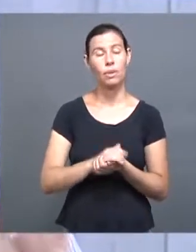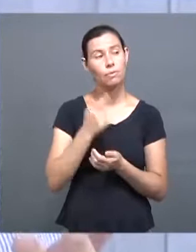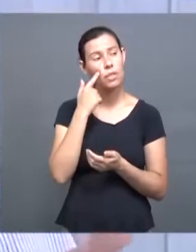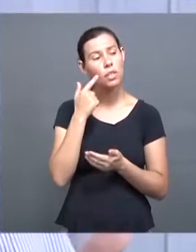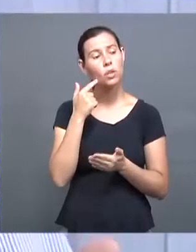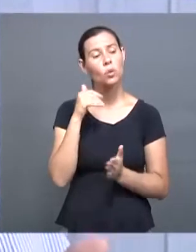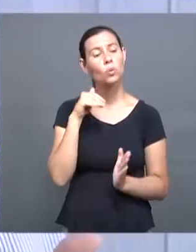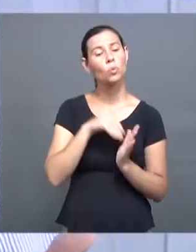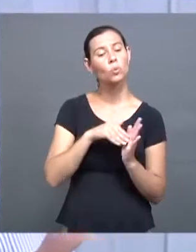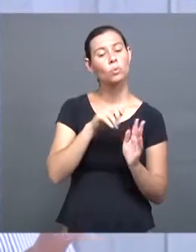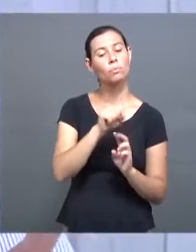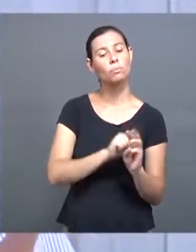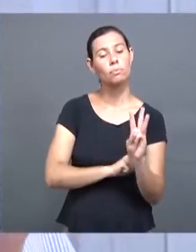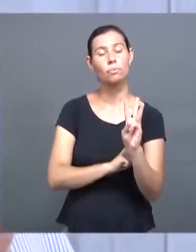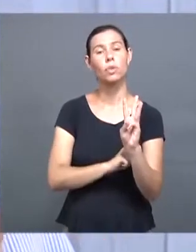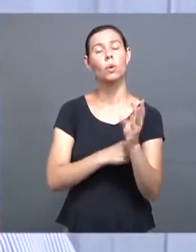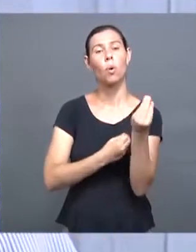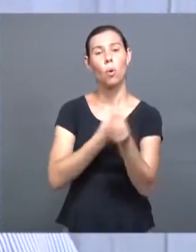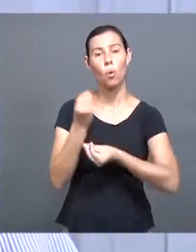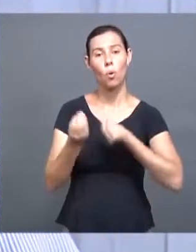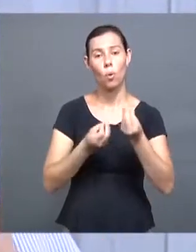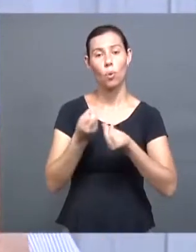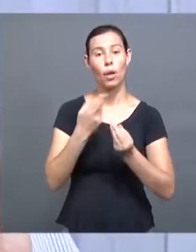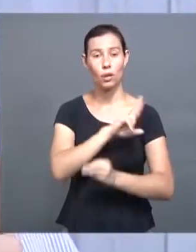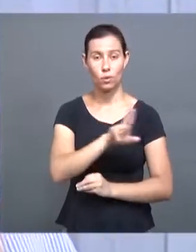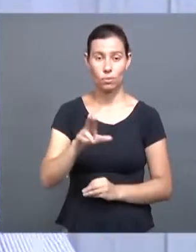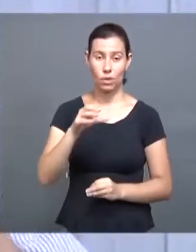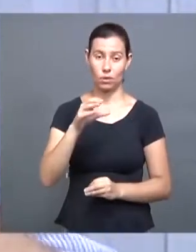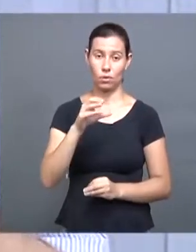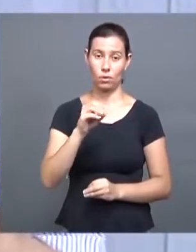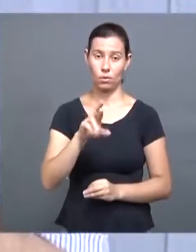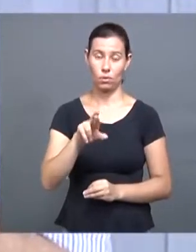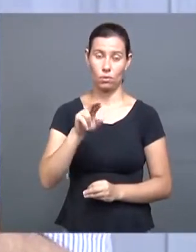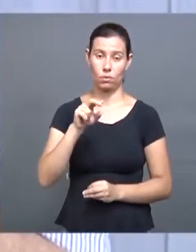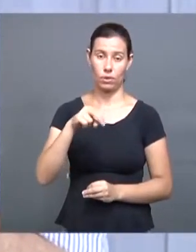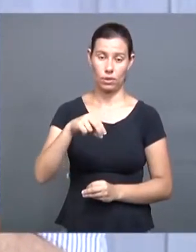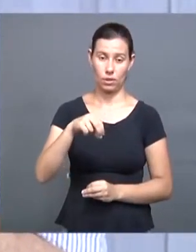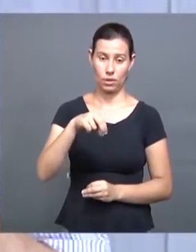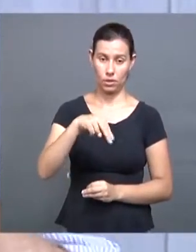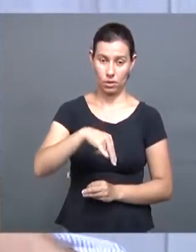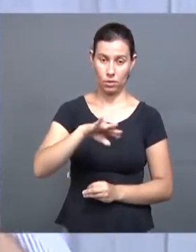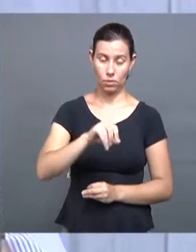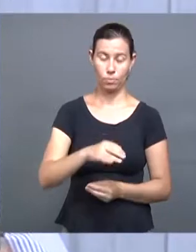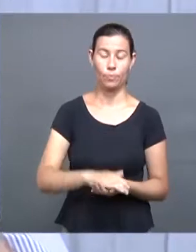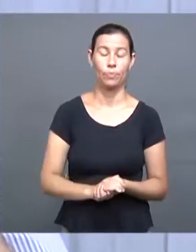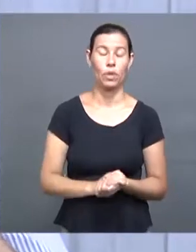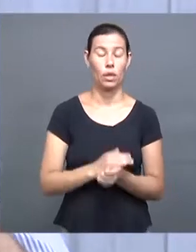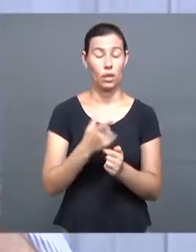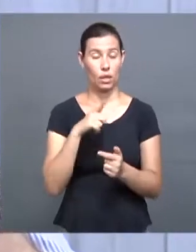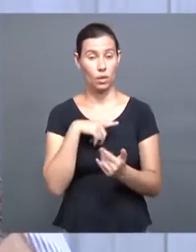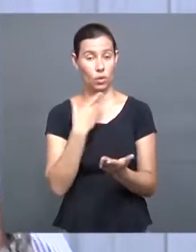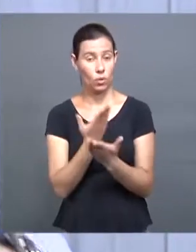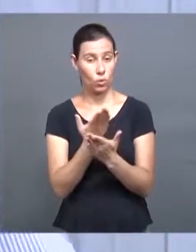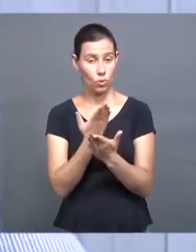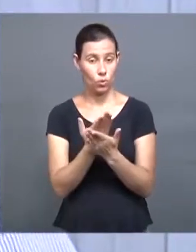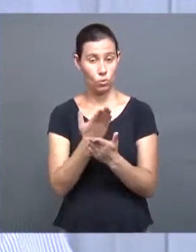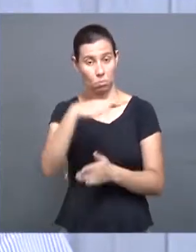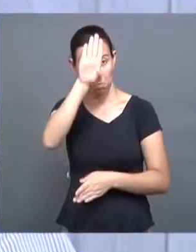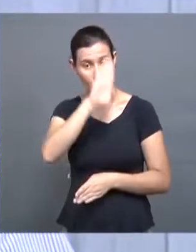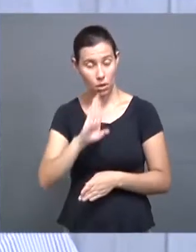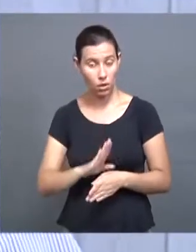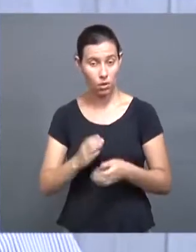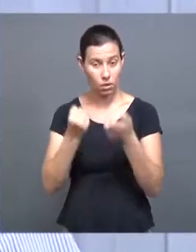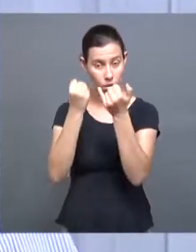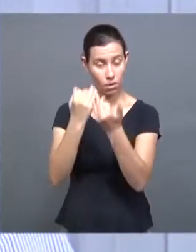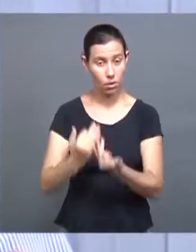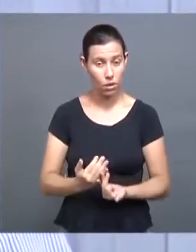E levando, logicamente, a um sofrimento muito forte do indivíduo. Um estudo que foi feito aqui no Brasil indicou